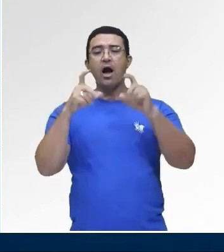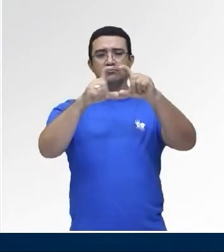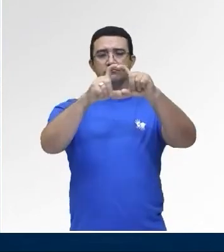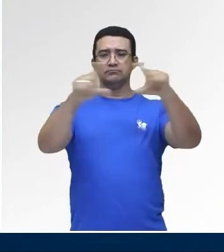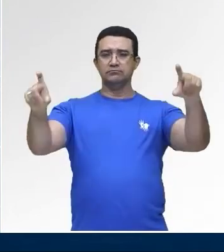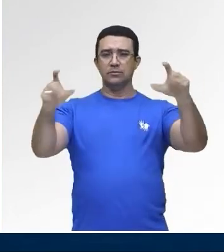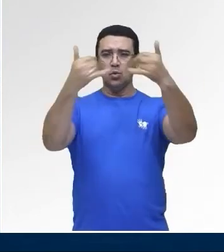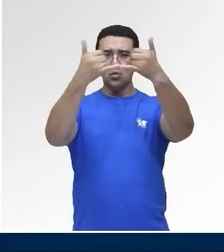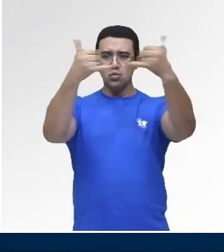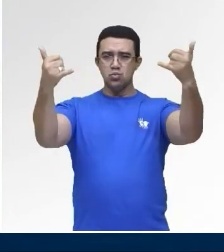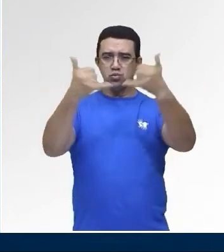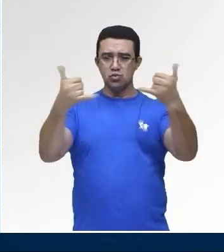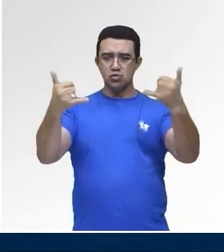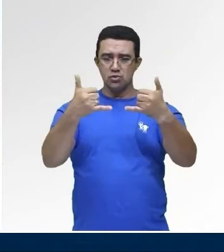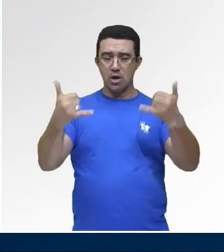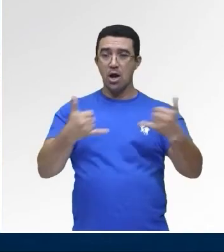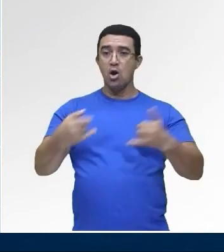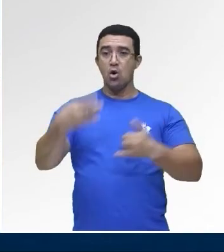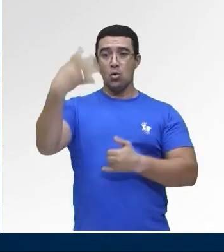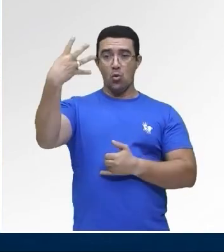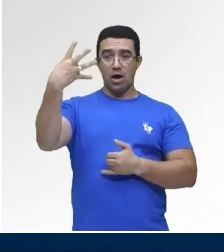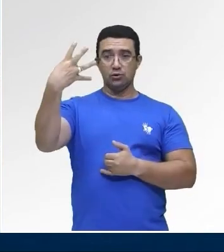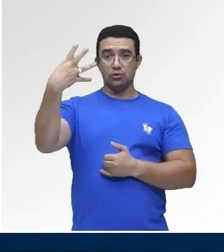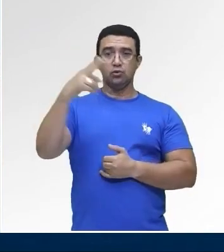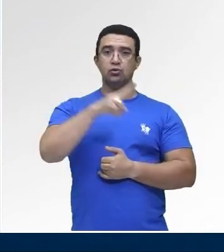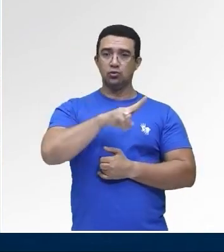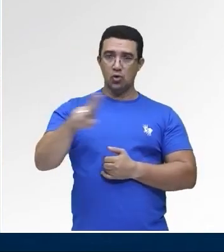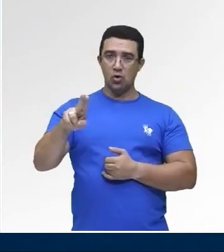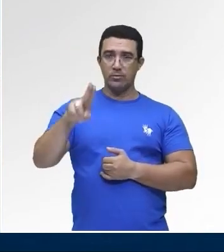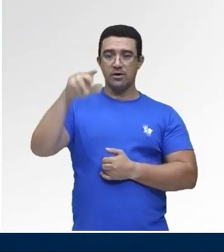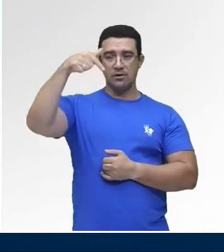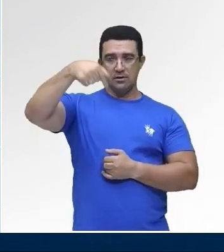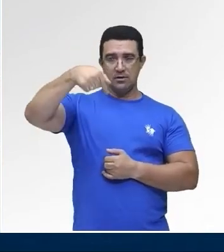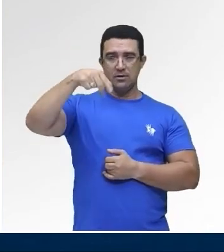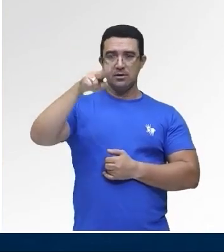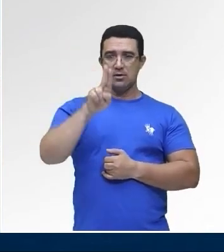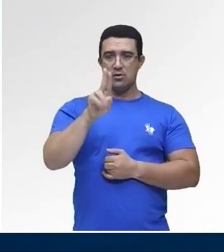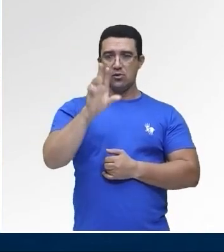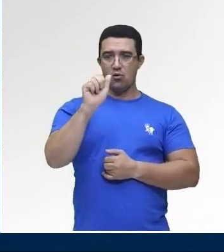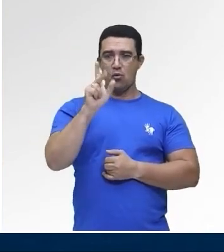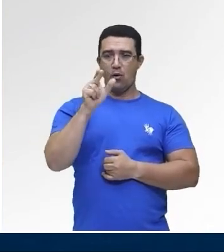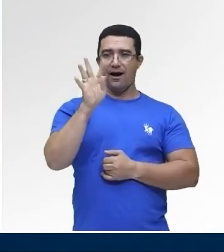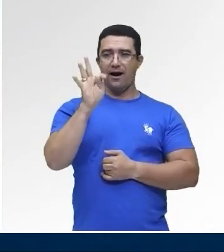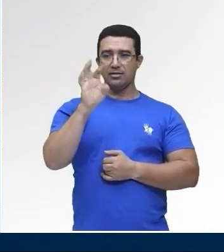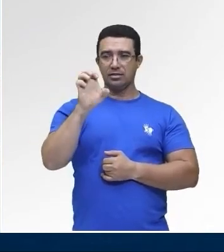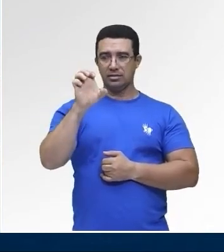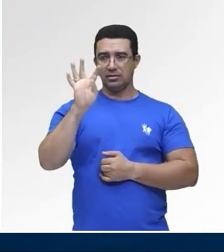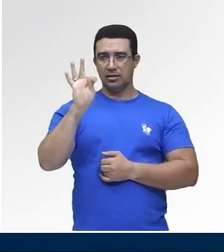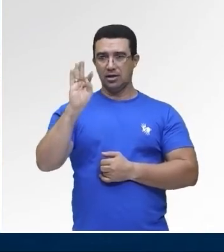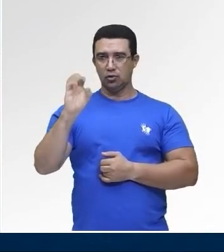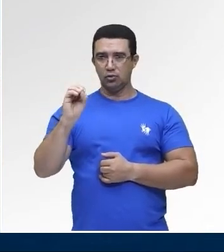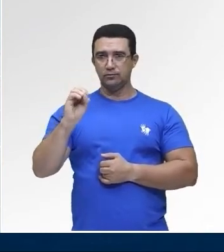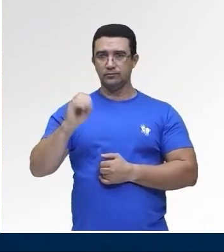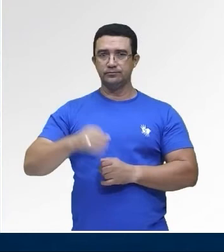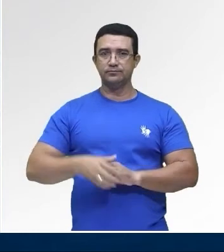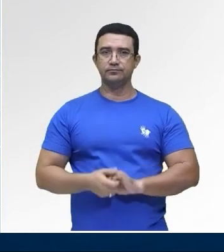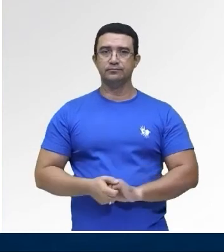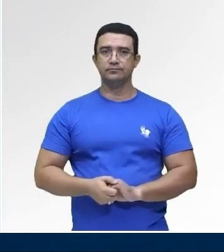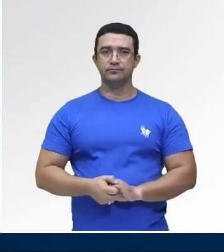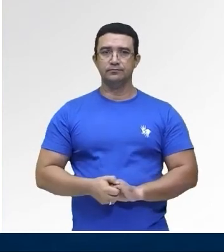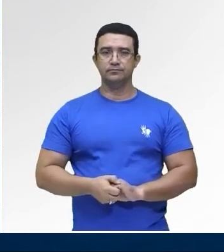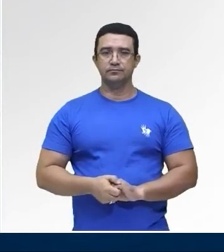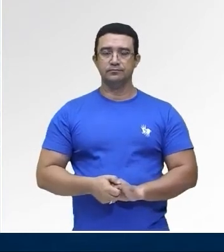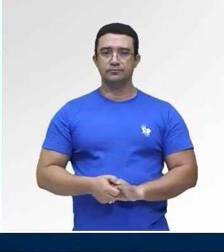Quarteto, porque tem 4 versos, tá? Eu esqueci de colocar aqui nesse primeiro para vocês. Aqui também eu tenho um quarteto, ok?